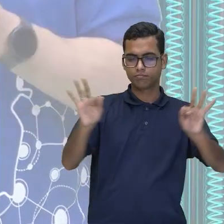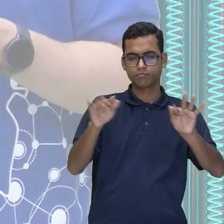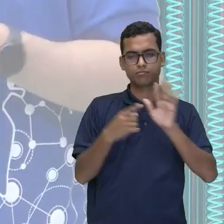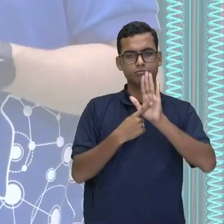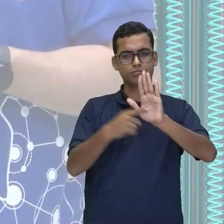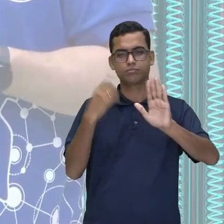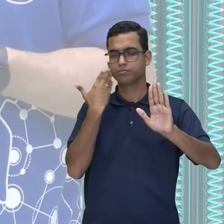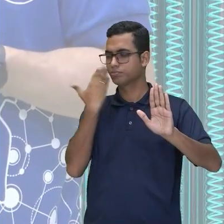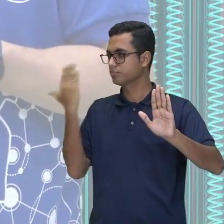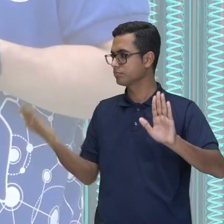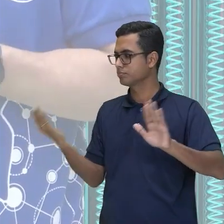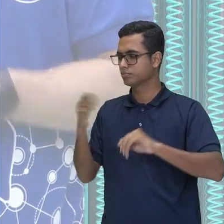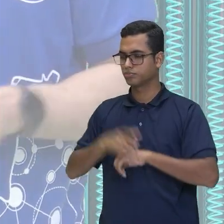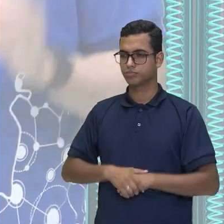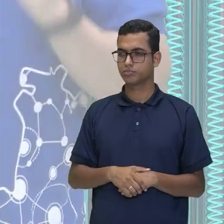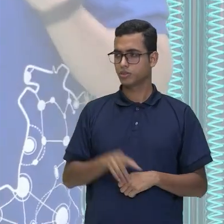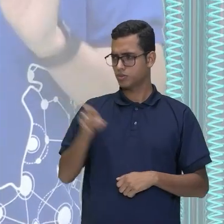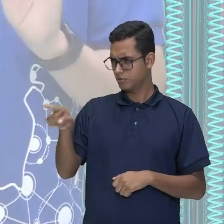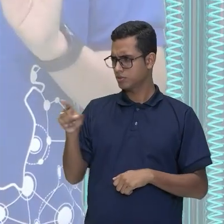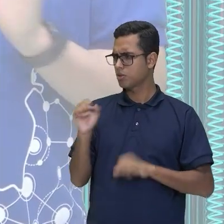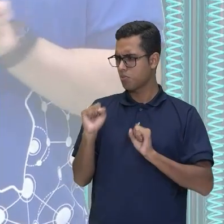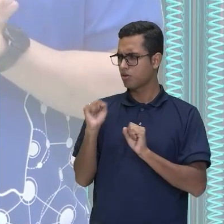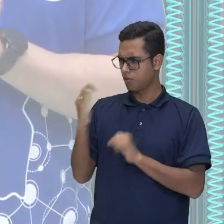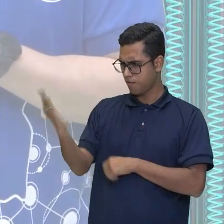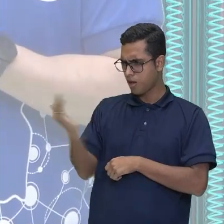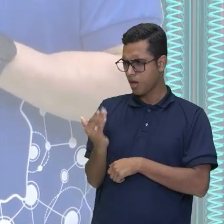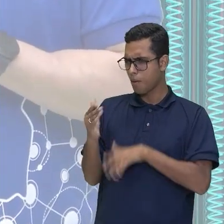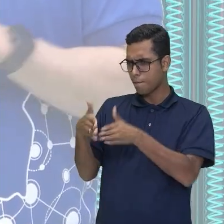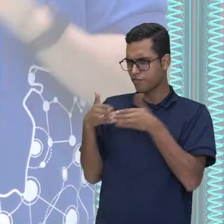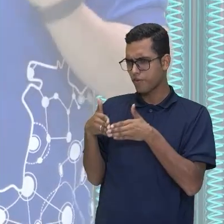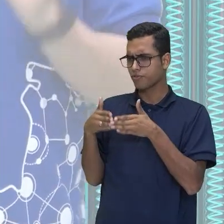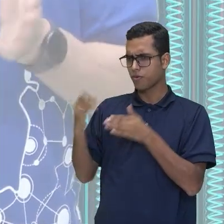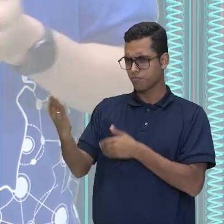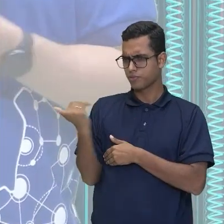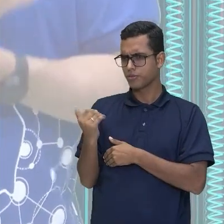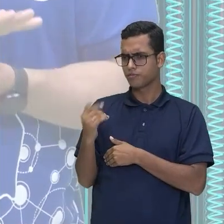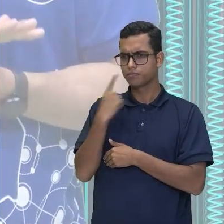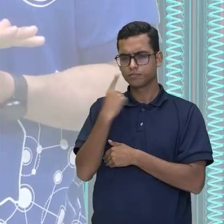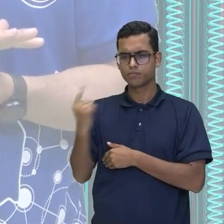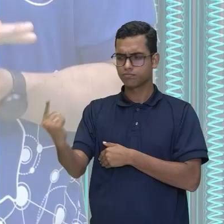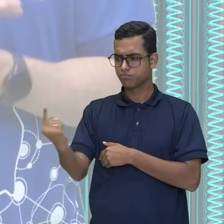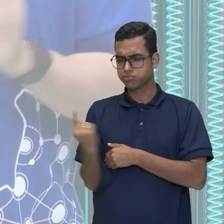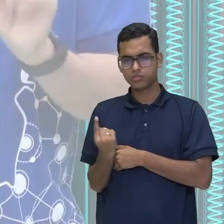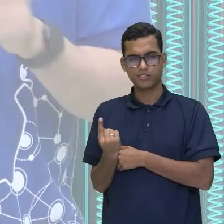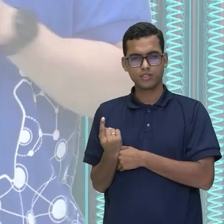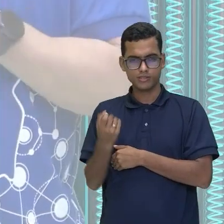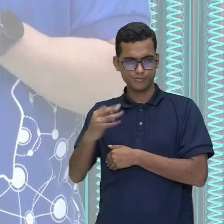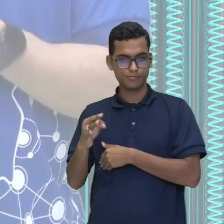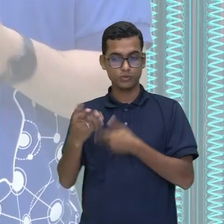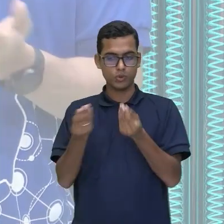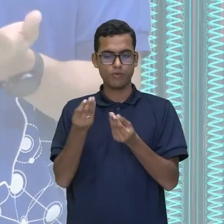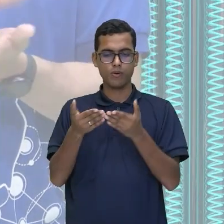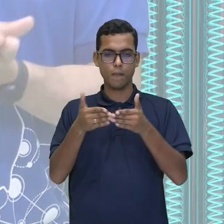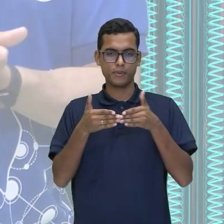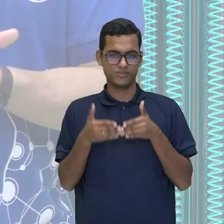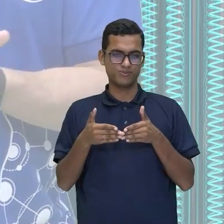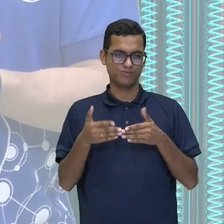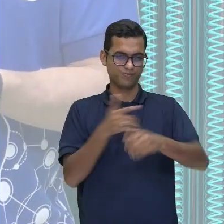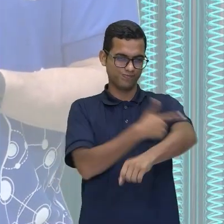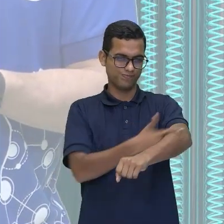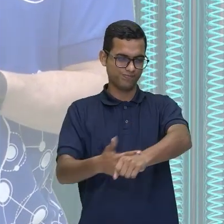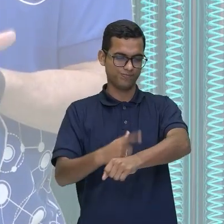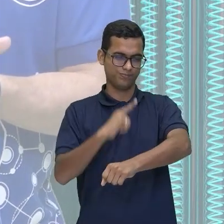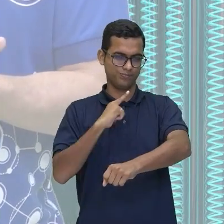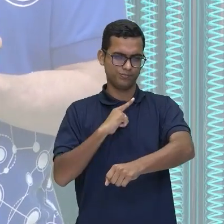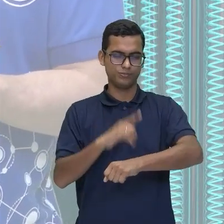here? Pode vir aqui, por favor? Então, nós vimos vários exemplos aí. Agora, vamos ver o verbo modal, uma outra situação, que eu estou pedindo,